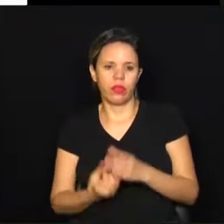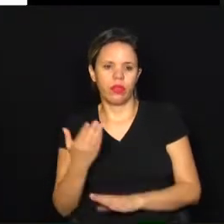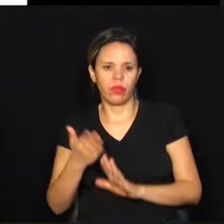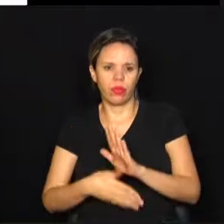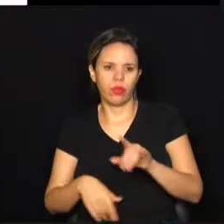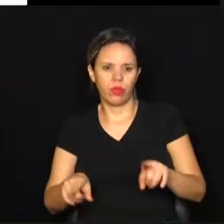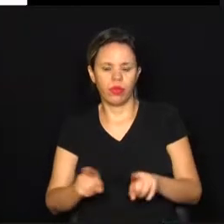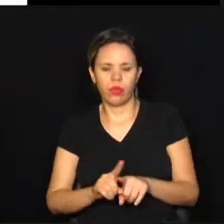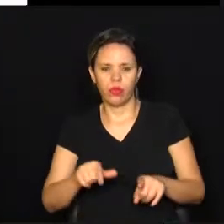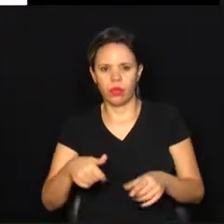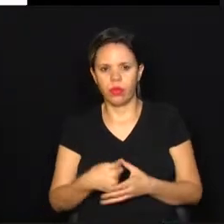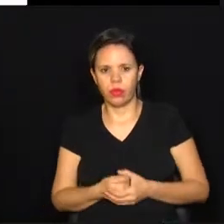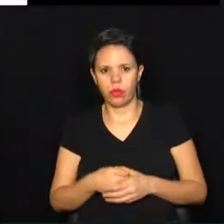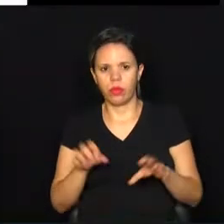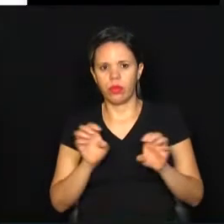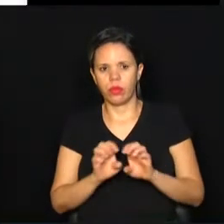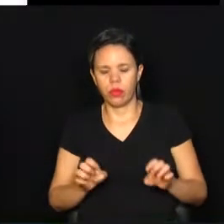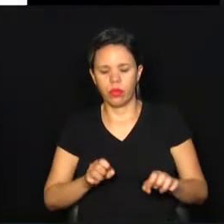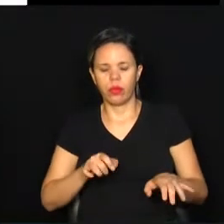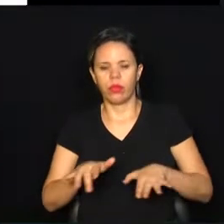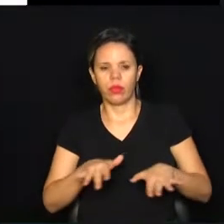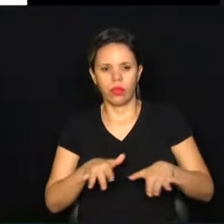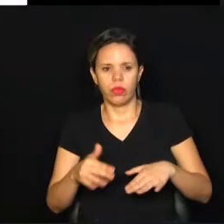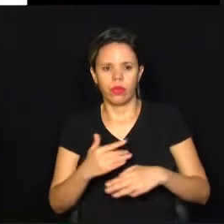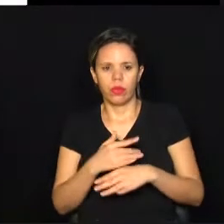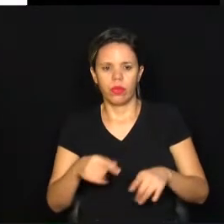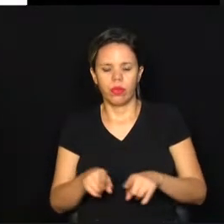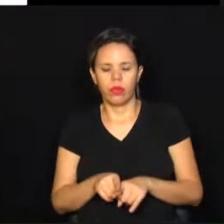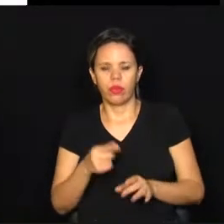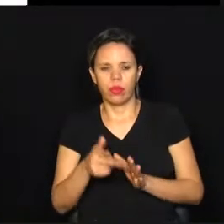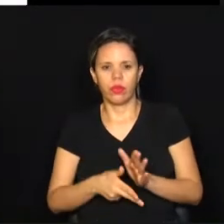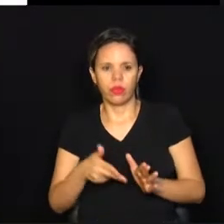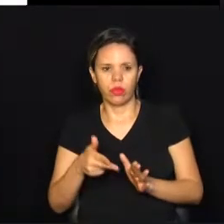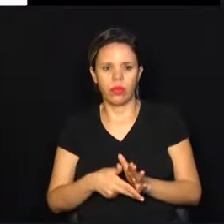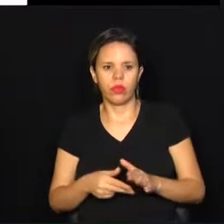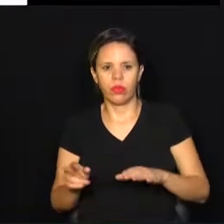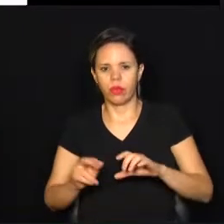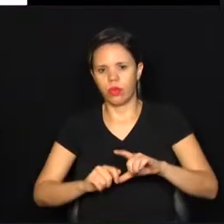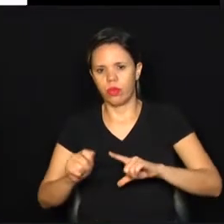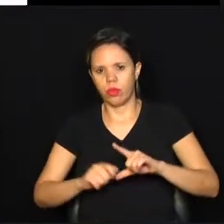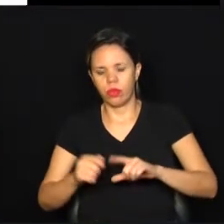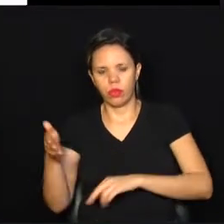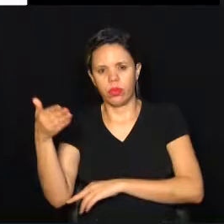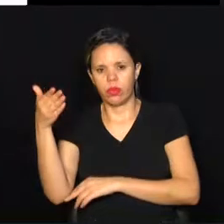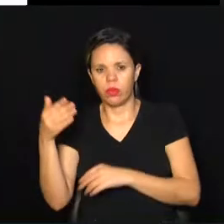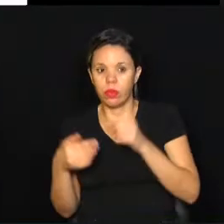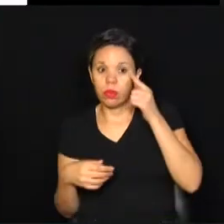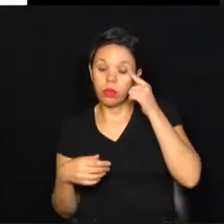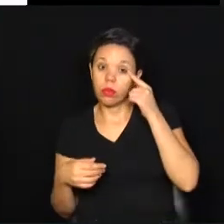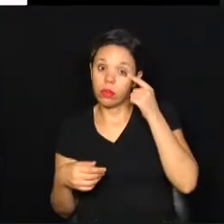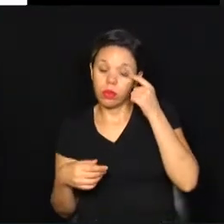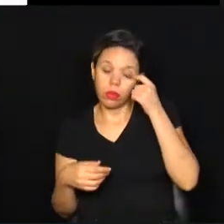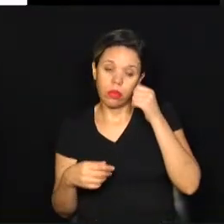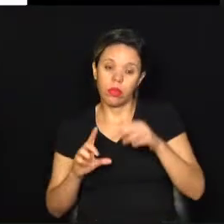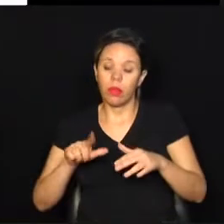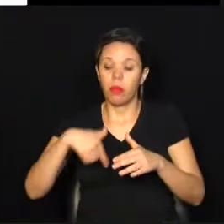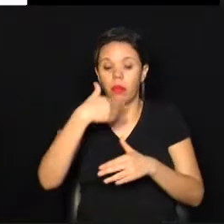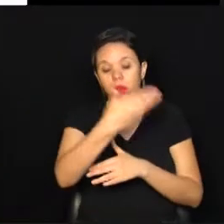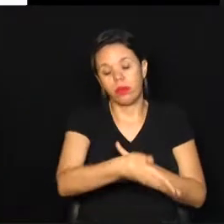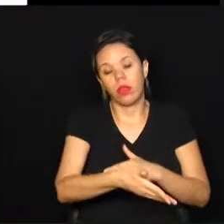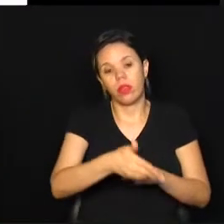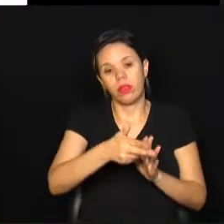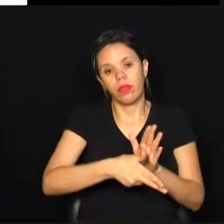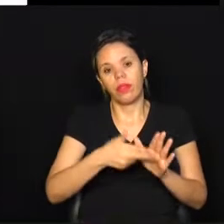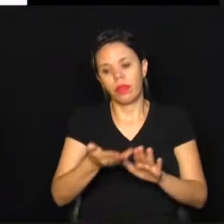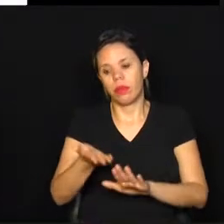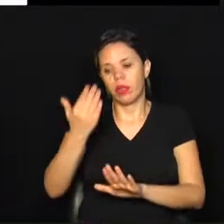também pelas estruturas de mobilidade, né? Ferrovia, Anhanguera, Bandeirantes. Então, assim, quem está para lá da ferrovia, quem está para lá da